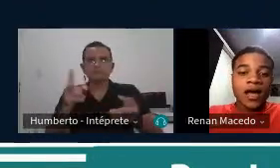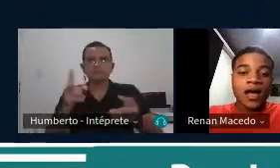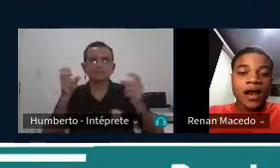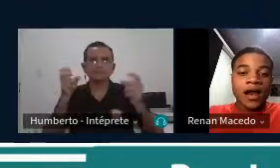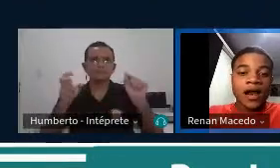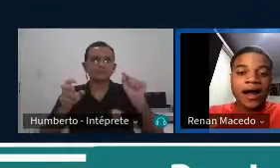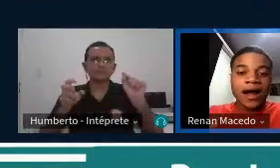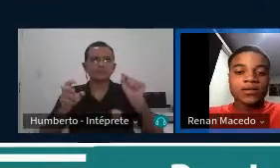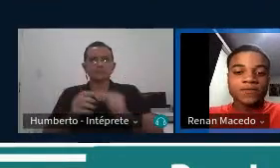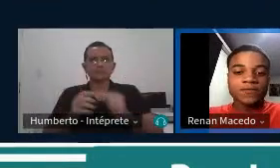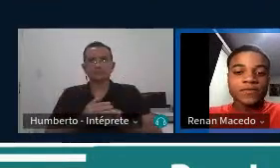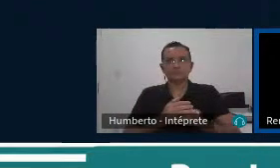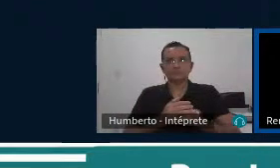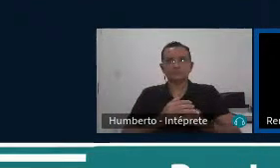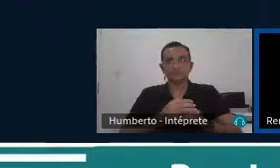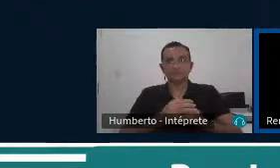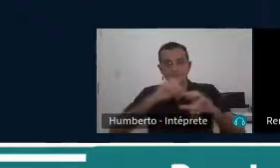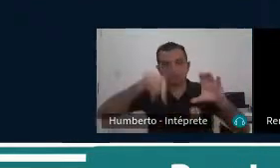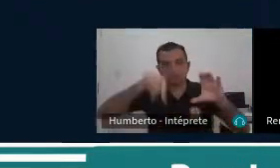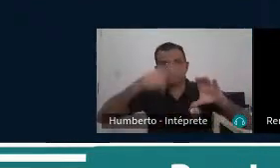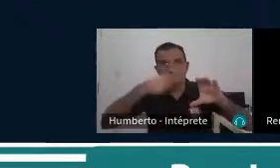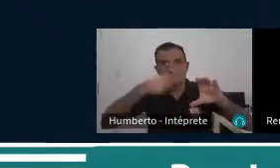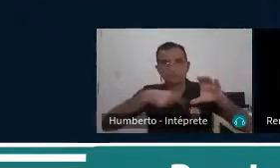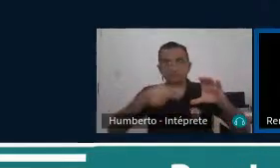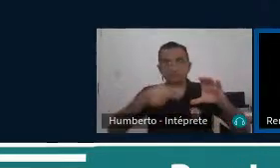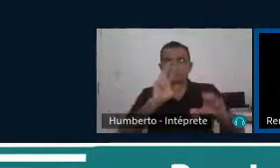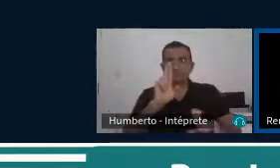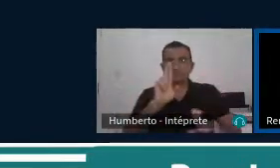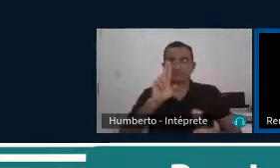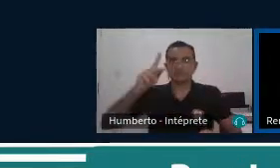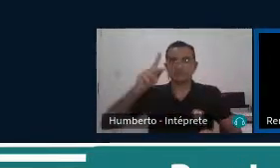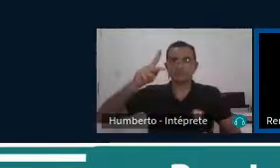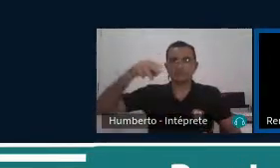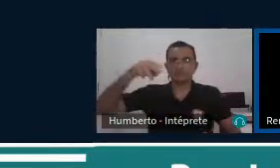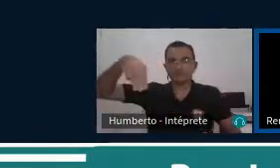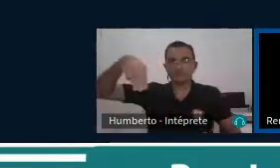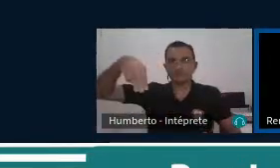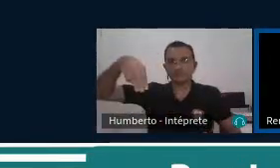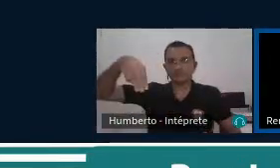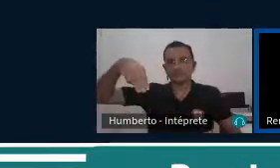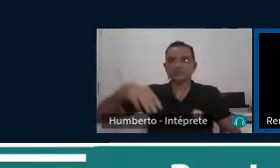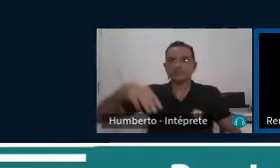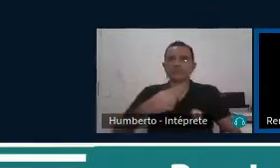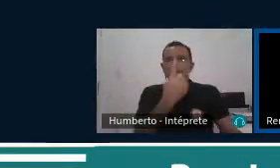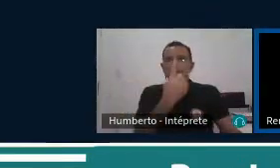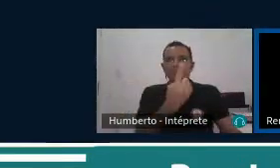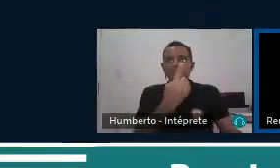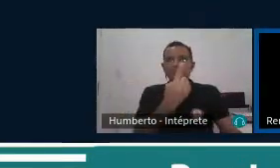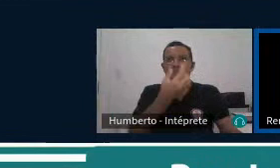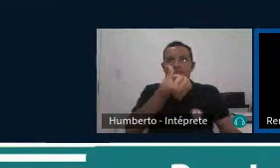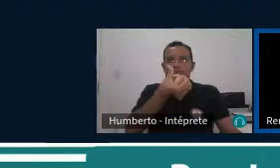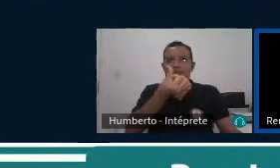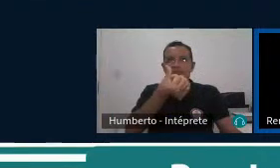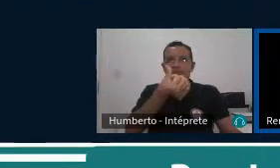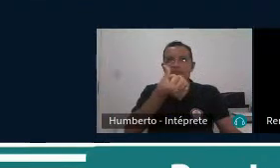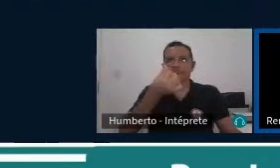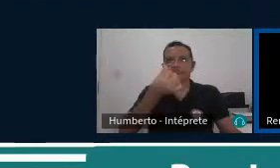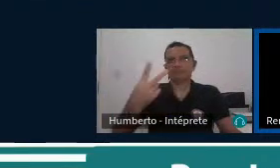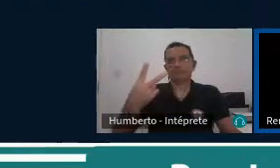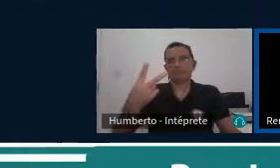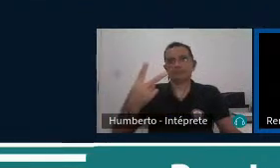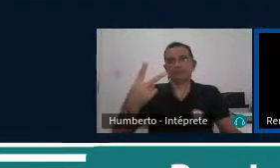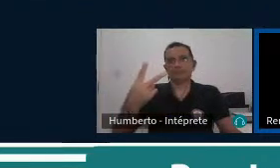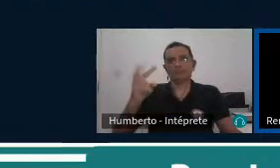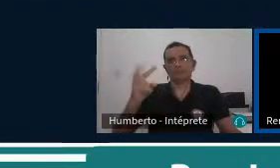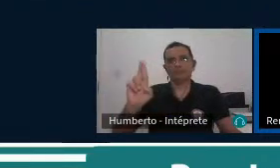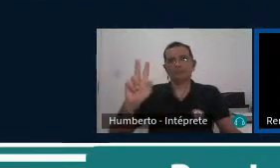a nova rotação são 162 Hz por minuto, rotações por minuto. Repetições